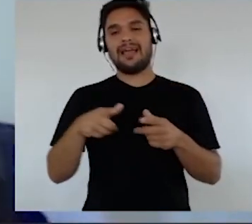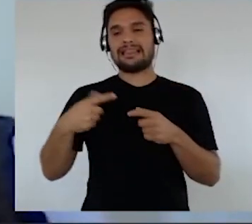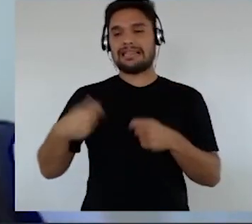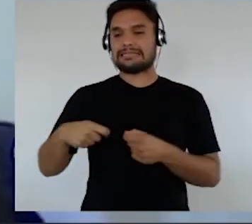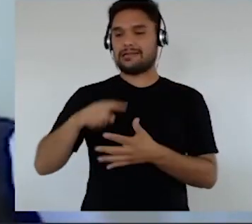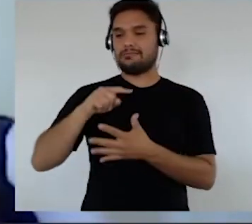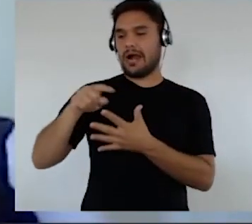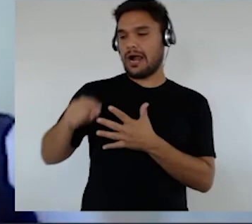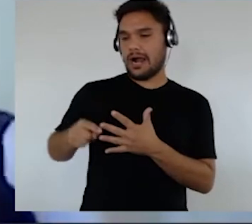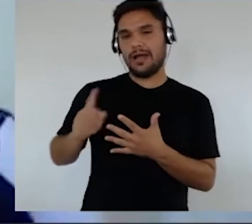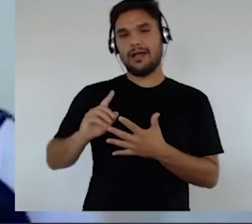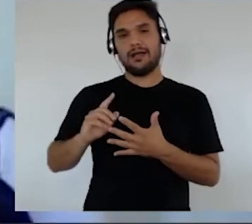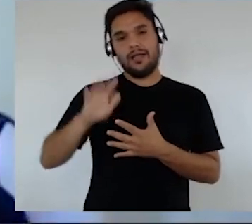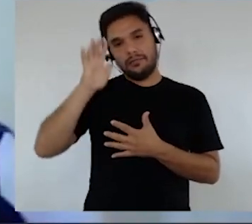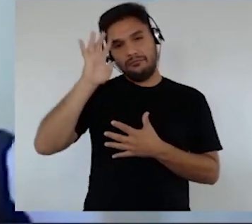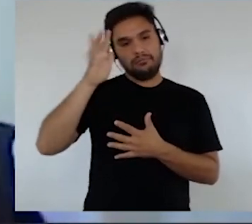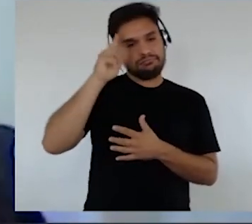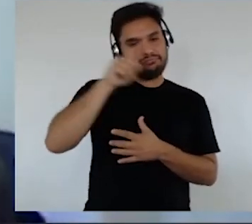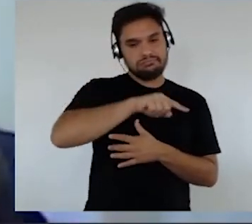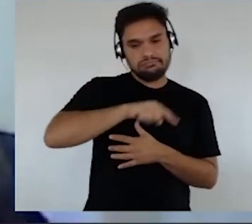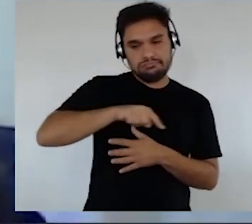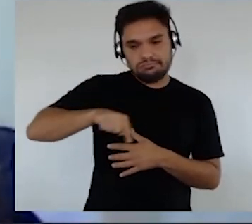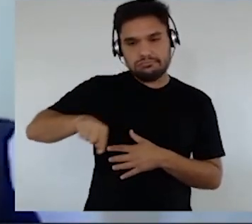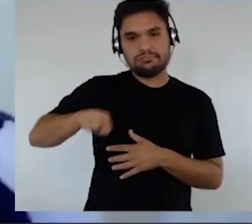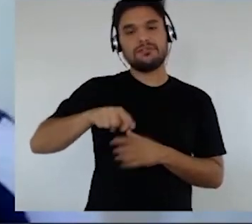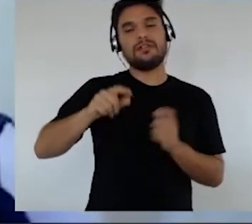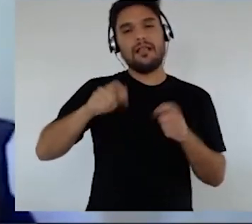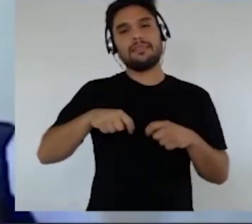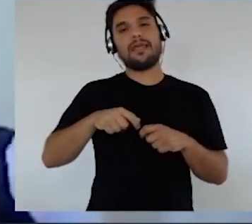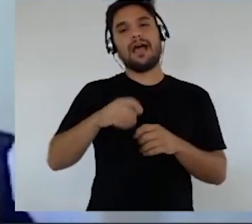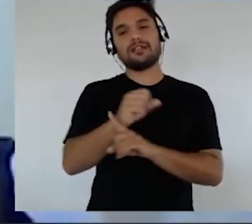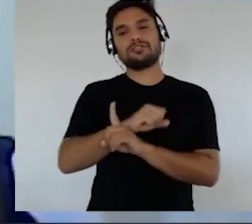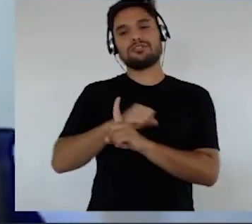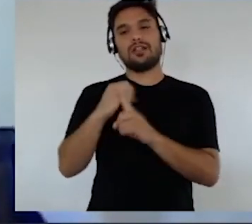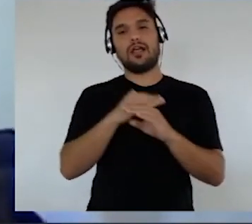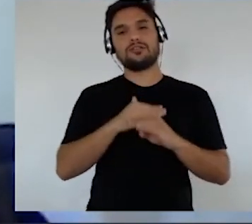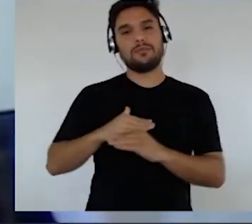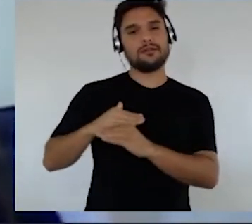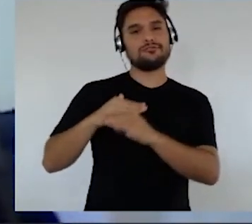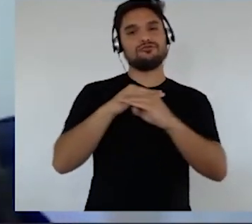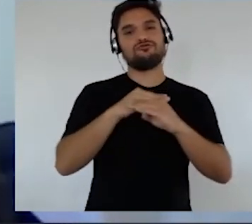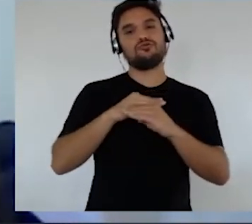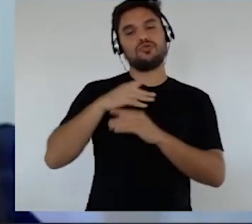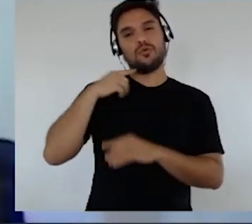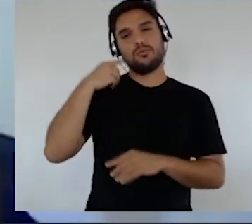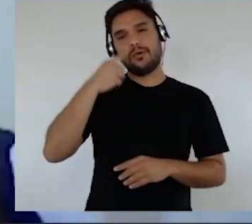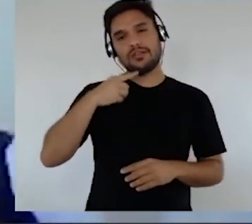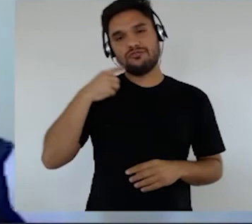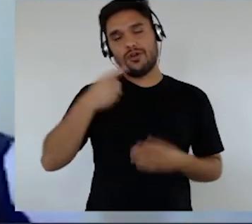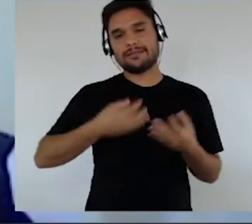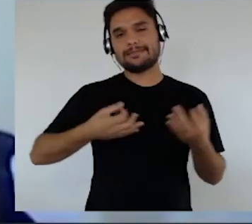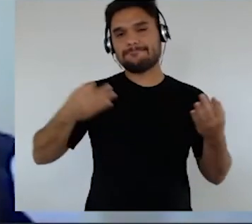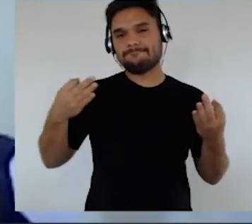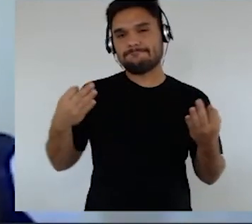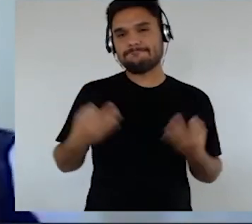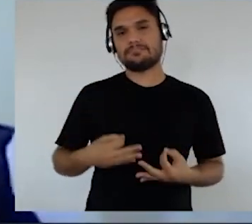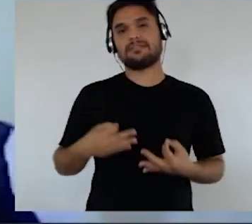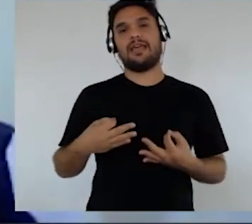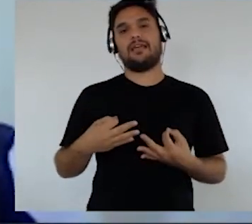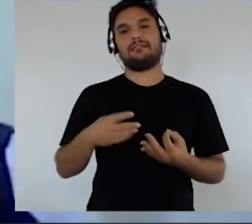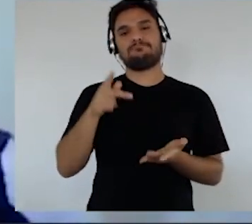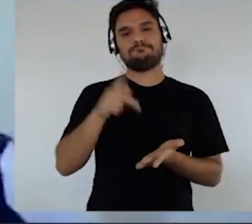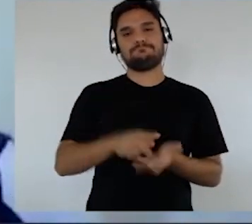necessidades. É assim que nós vamos conseguir uma sociedade mais justa, uma advocacia